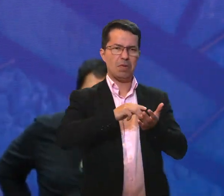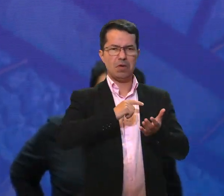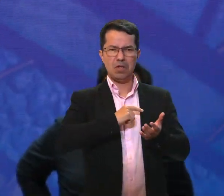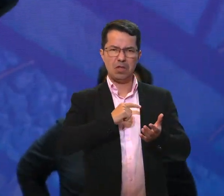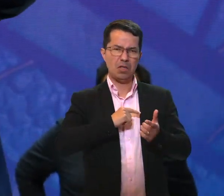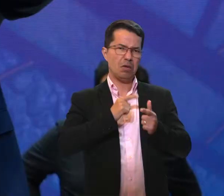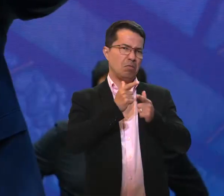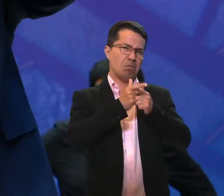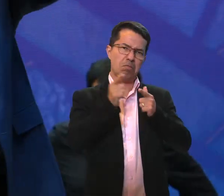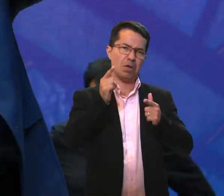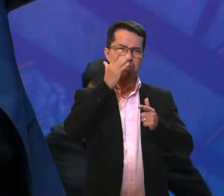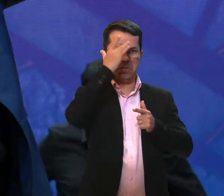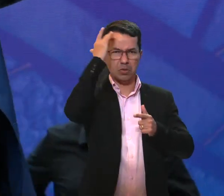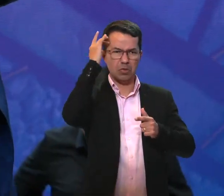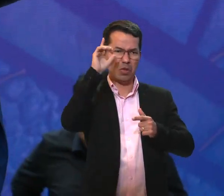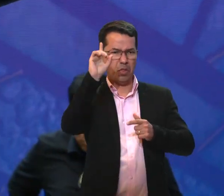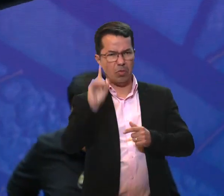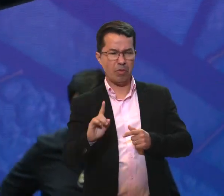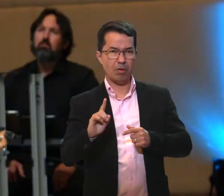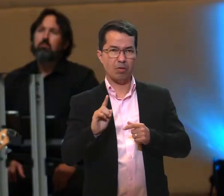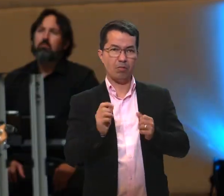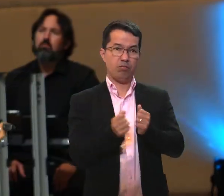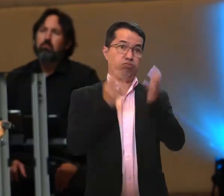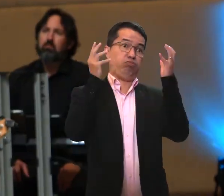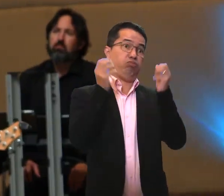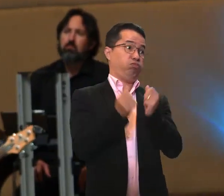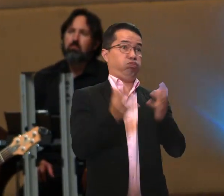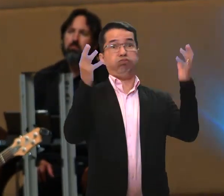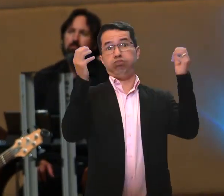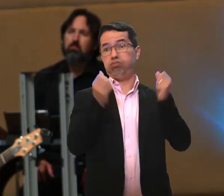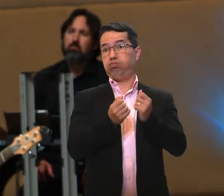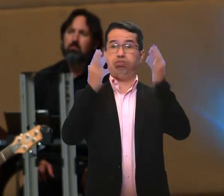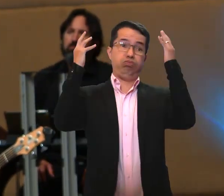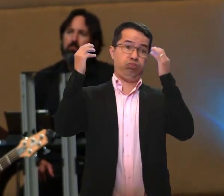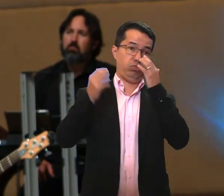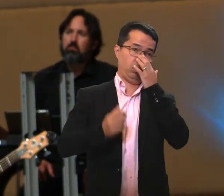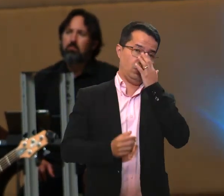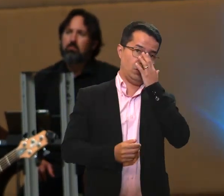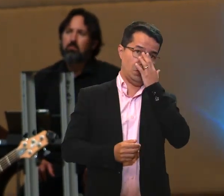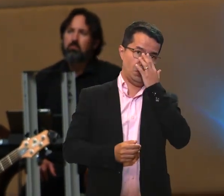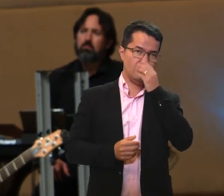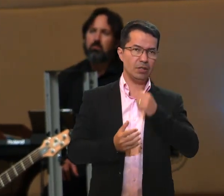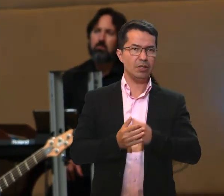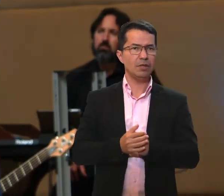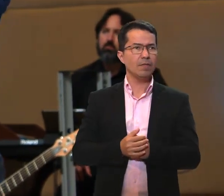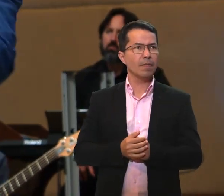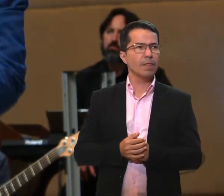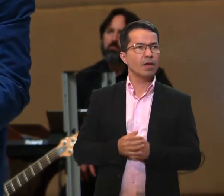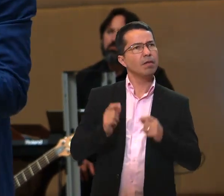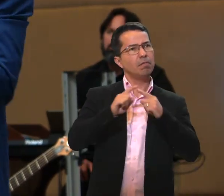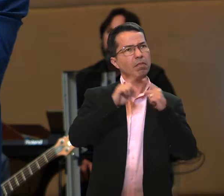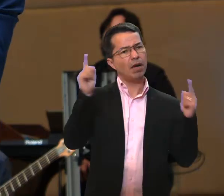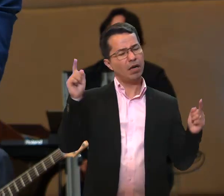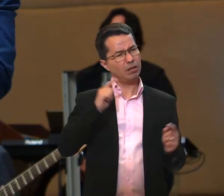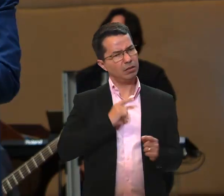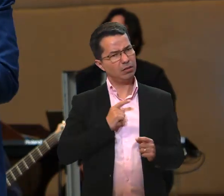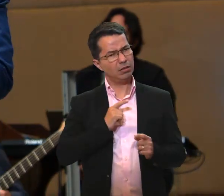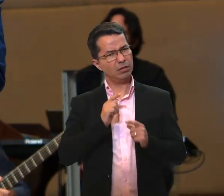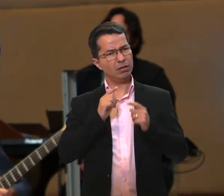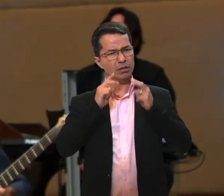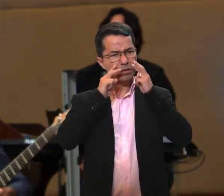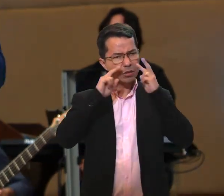andou. Milagres impressionantes aconteceram. E ele compartilha um testemunho